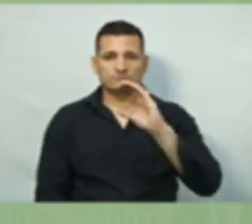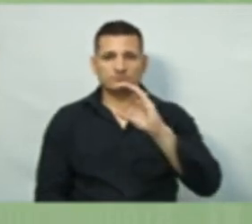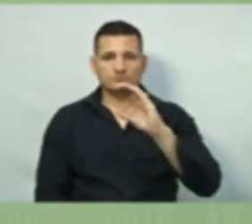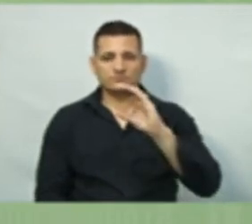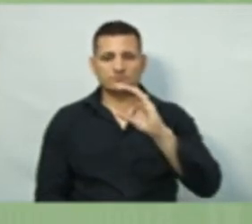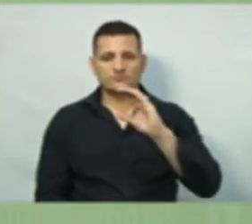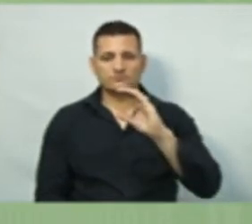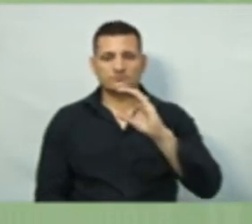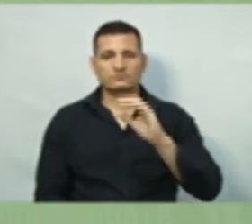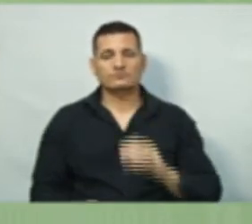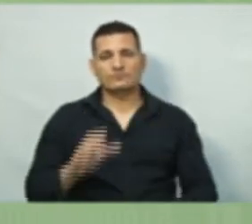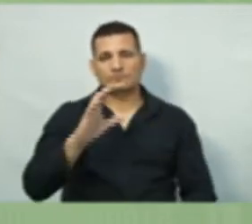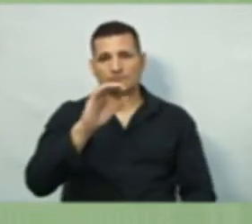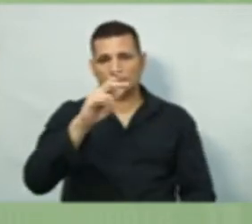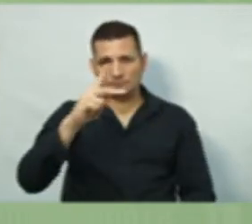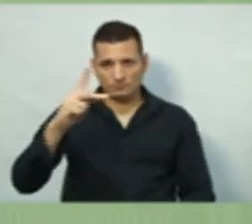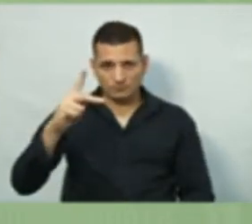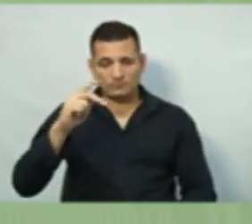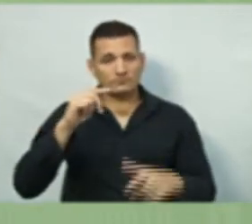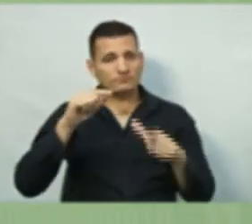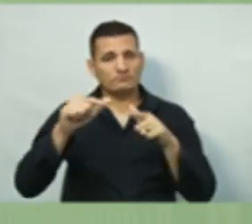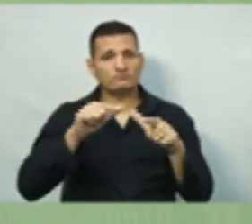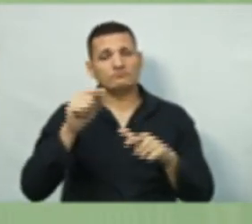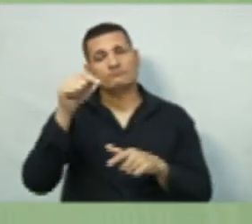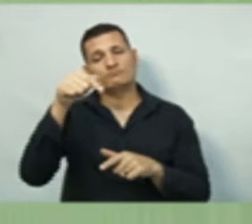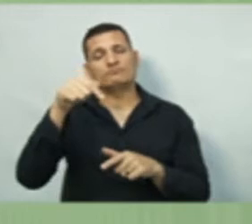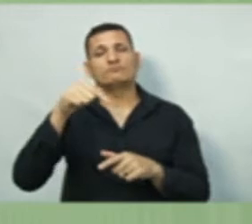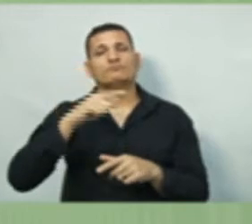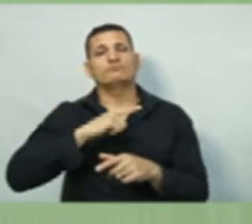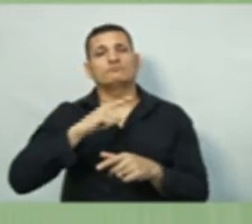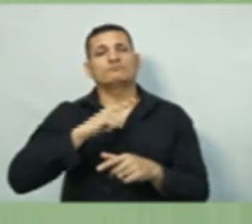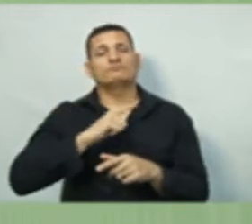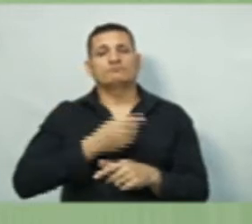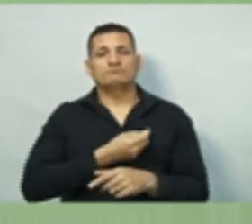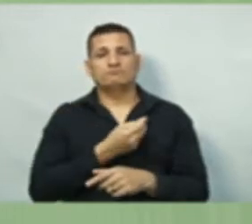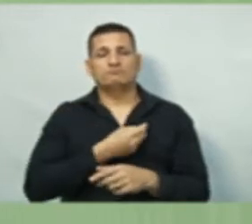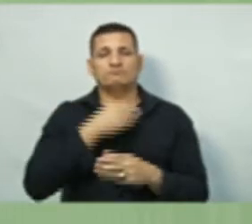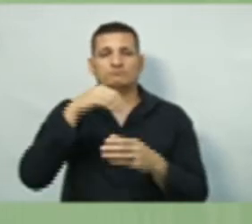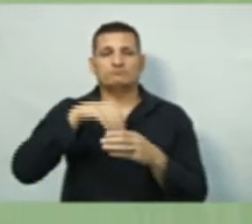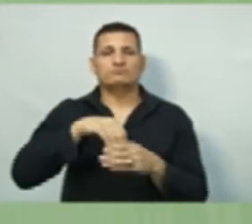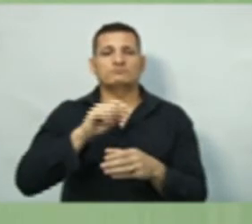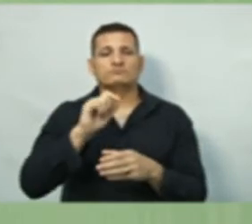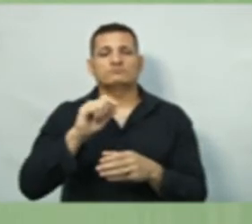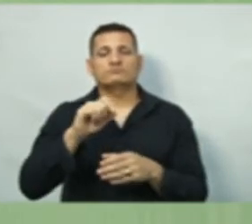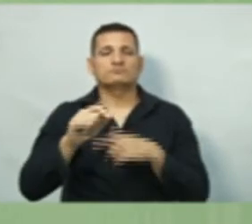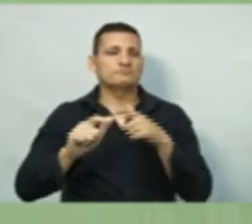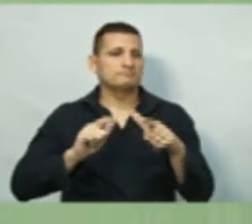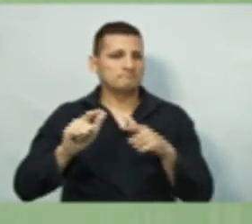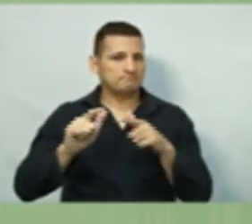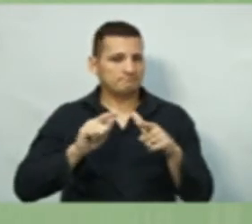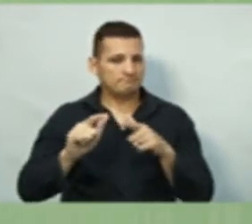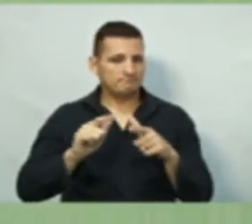cooperativas de serviço estão necessariamente presentes os pressupostos da relação de emprego.